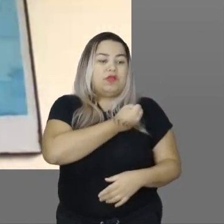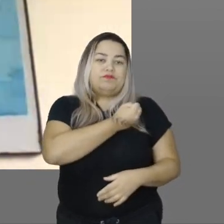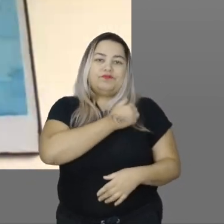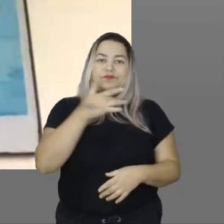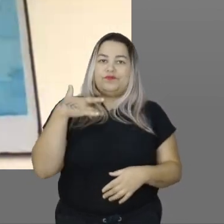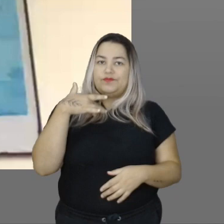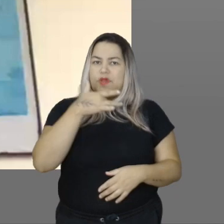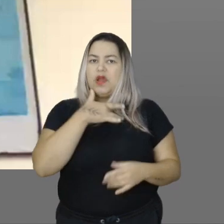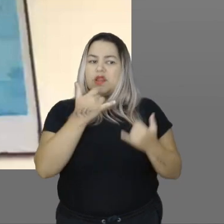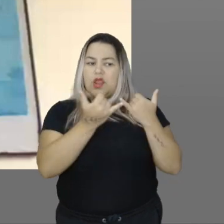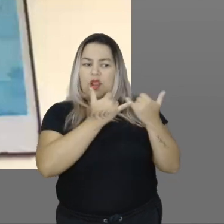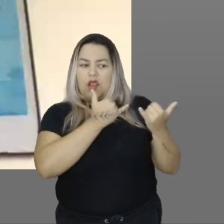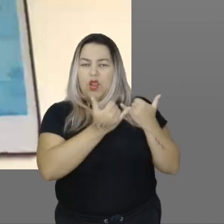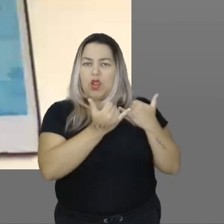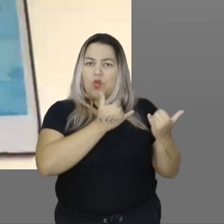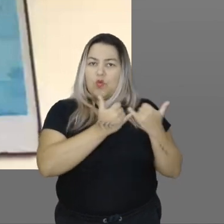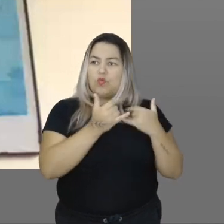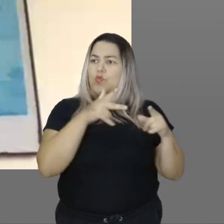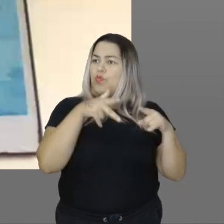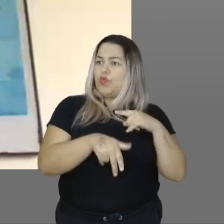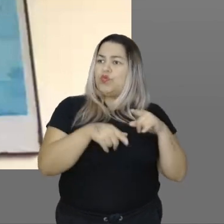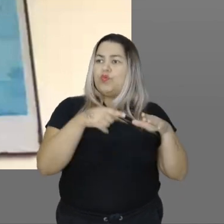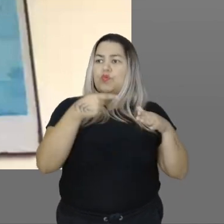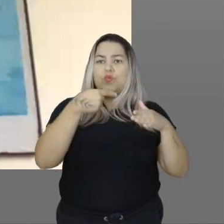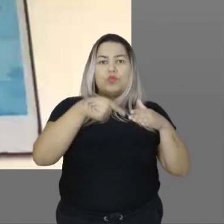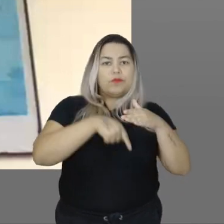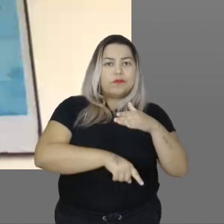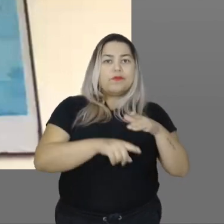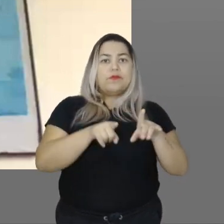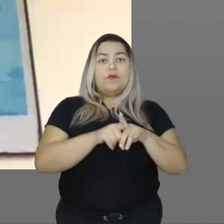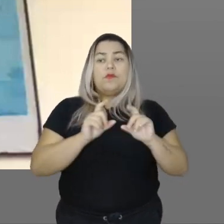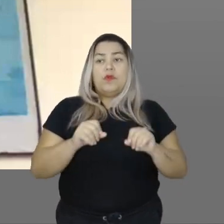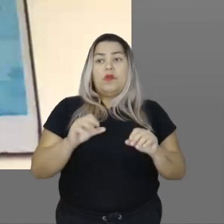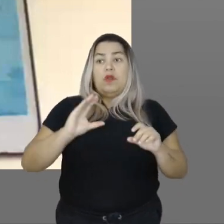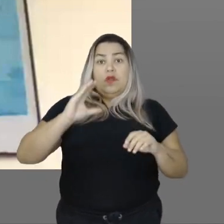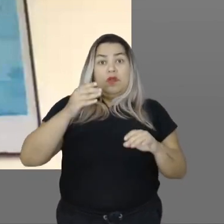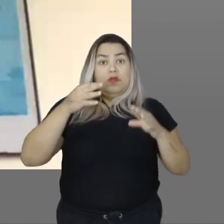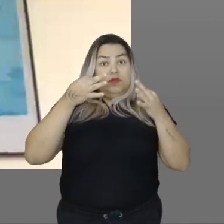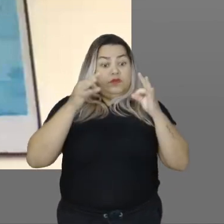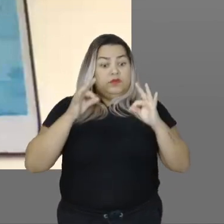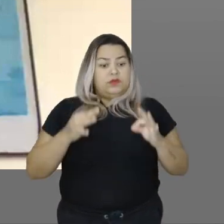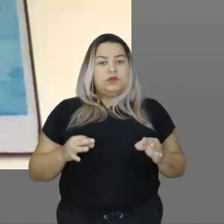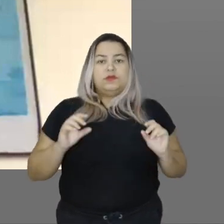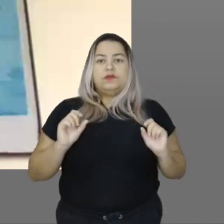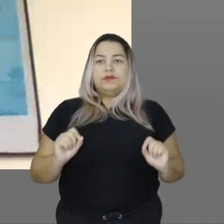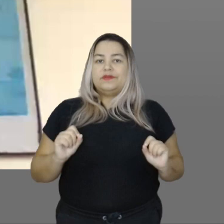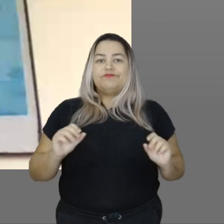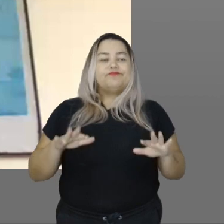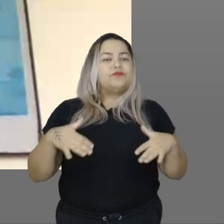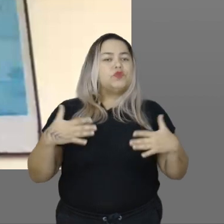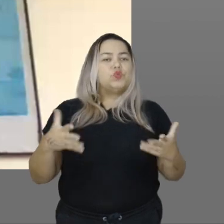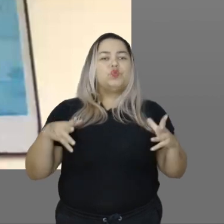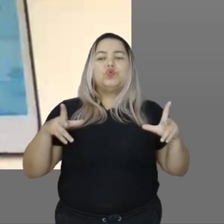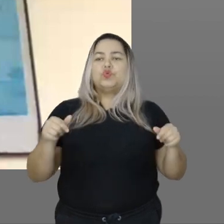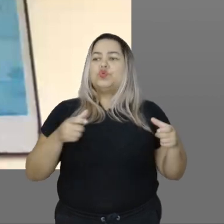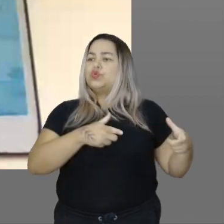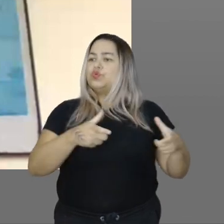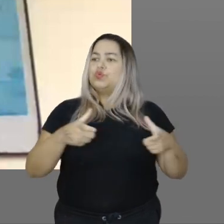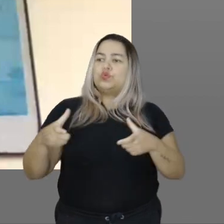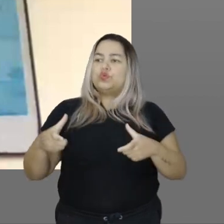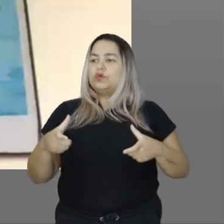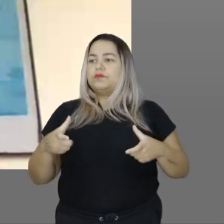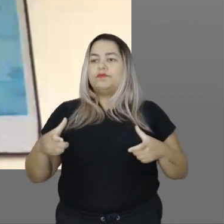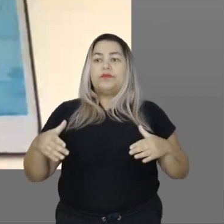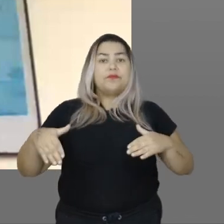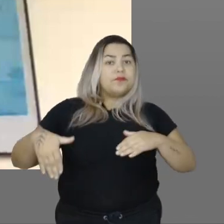eram semelhantes, de cortes profundos também, na área de ciência e tecnologia, enfim, todas as áreas,